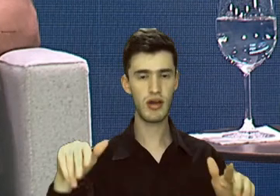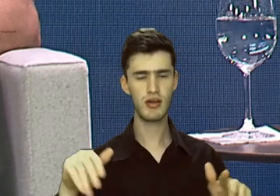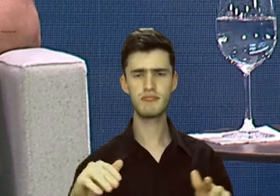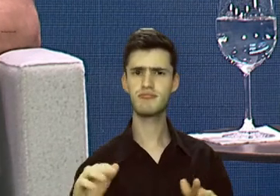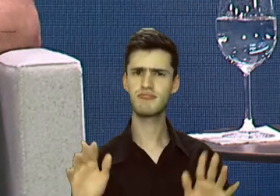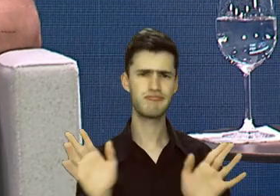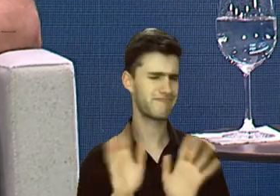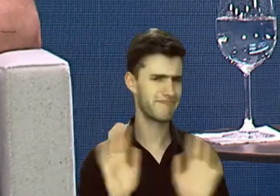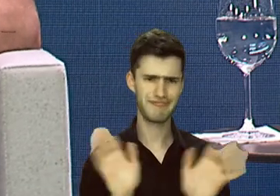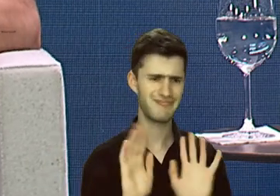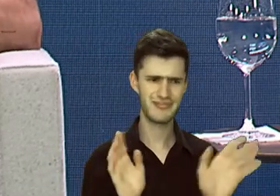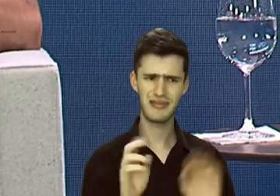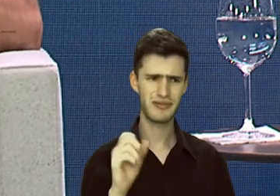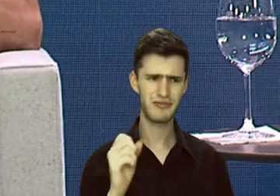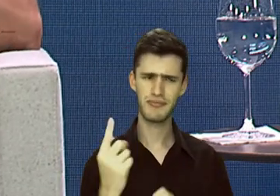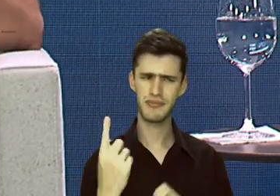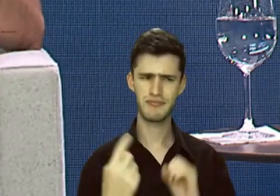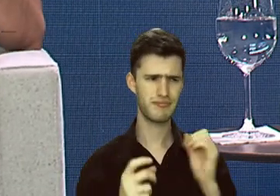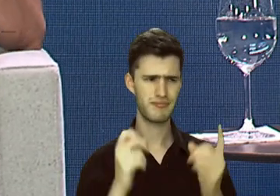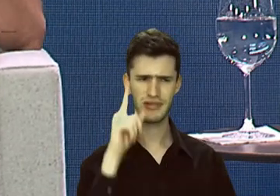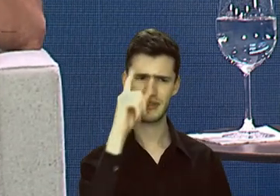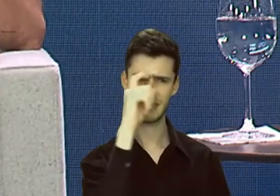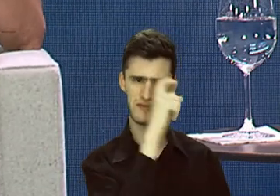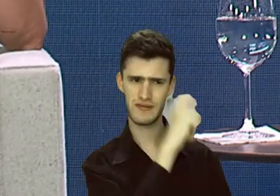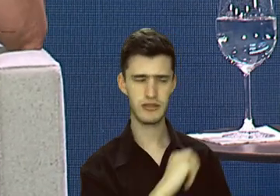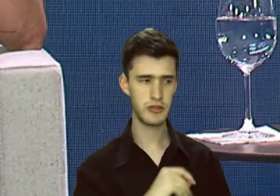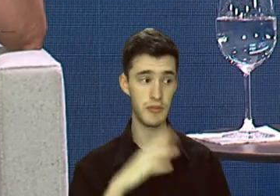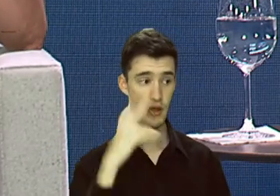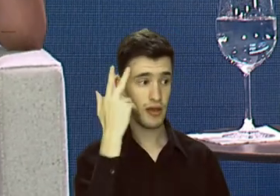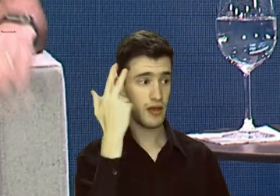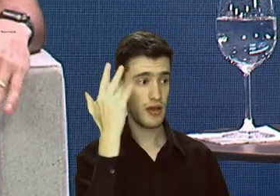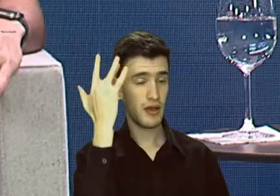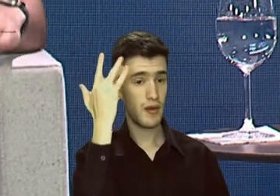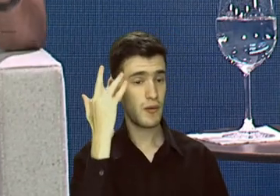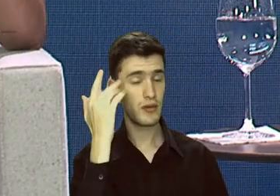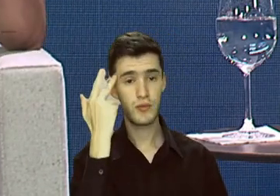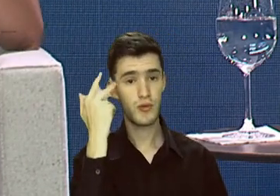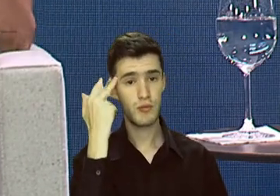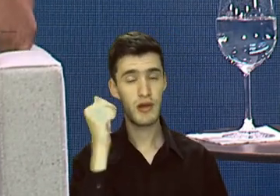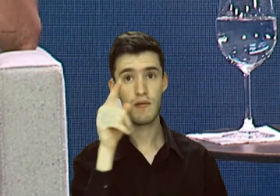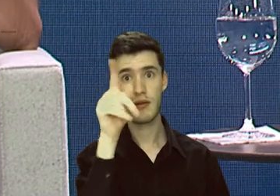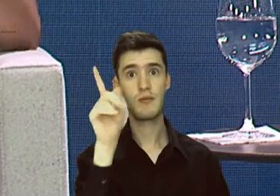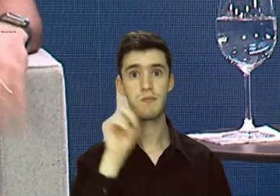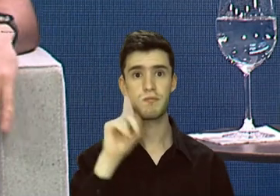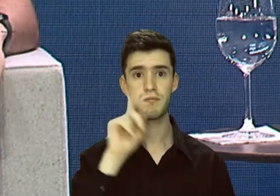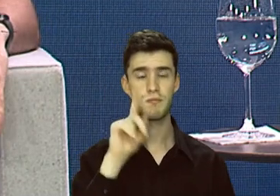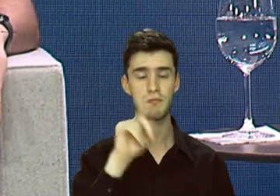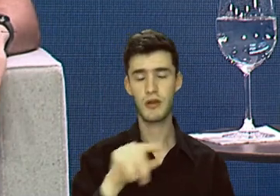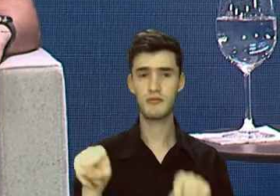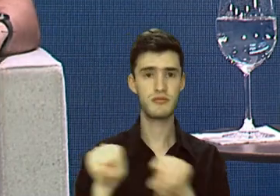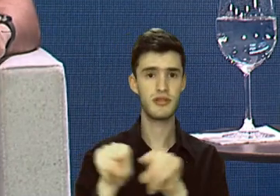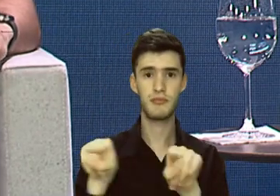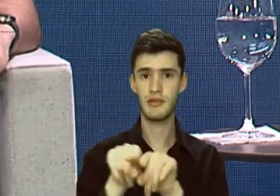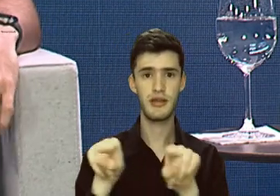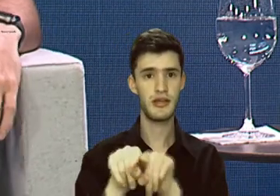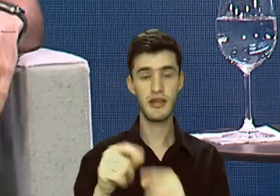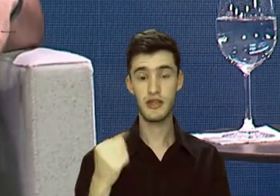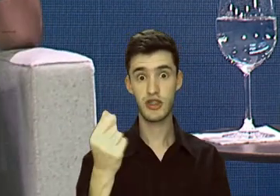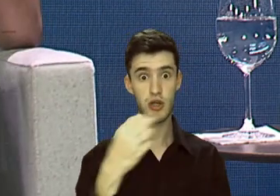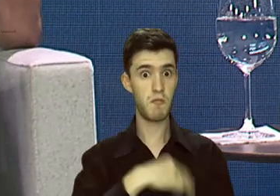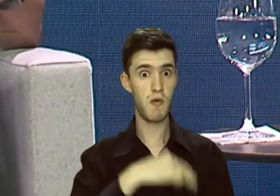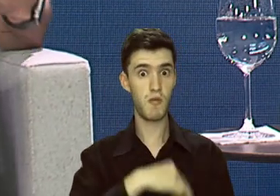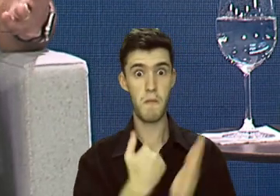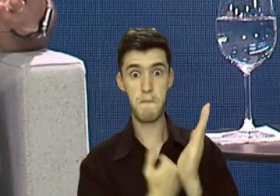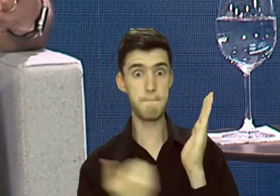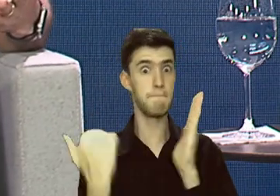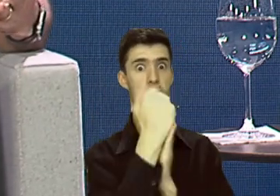muito pouco e eu acho que é natural acho que o mercado americano também passou por isso esse Hype aí de mão de obra é